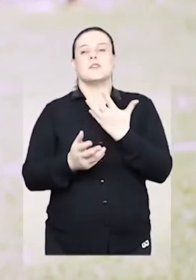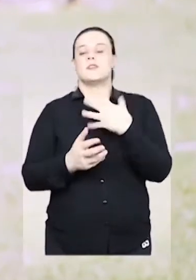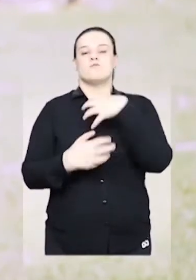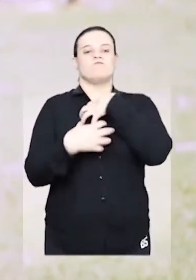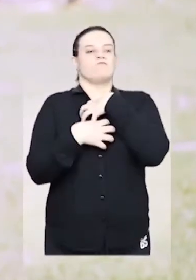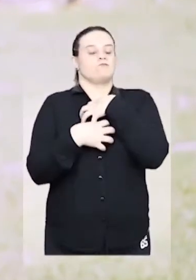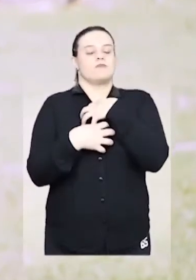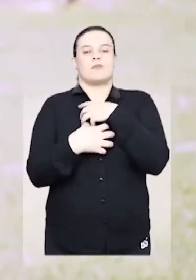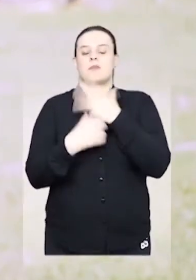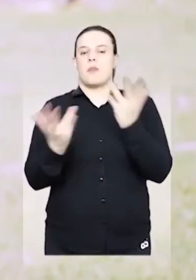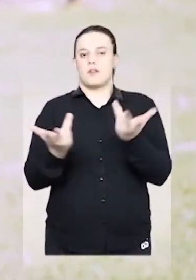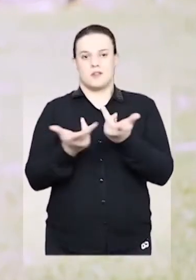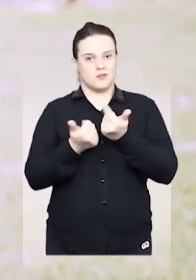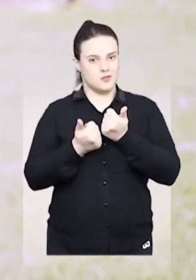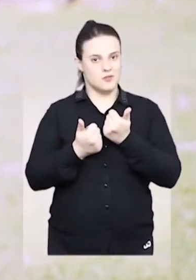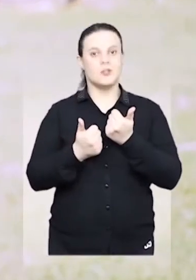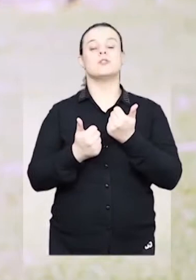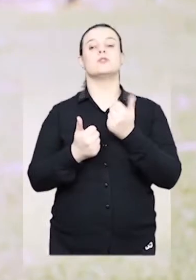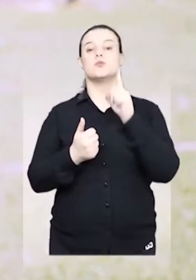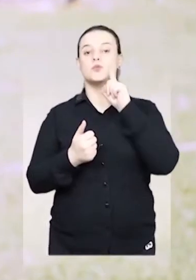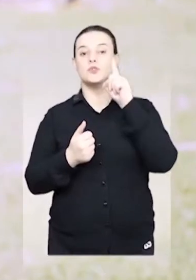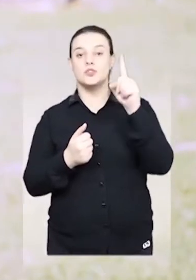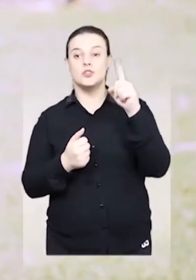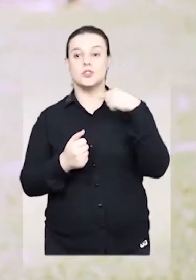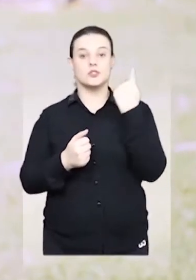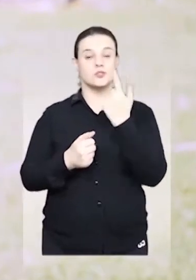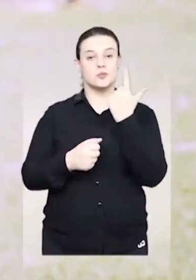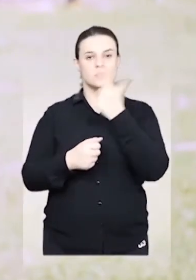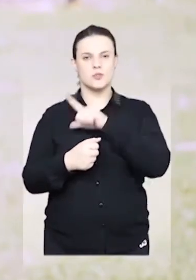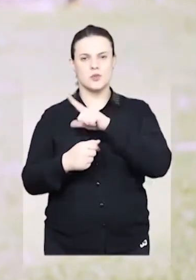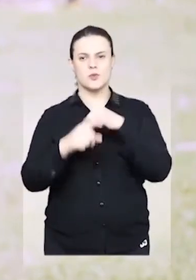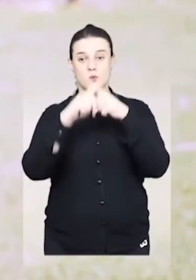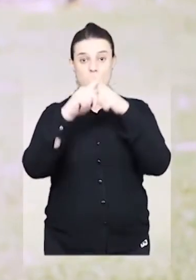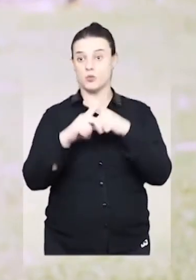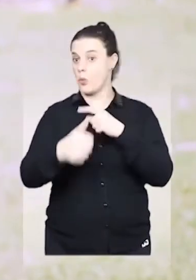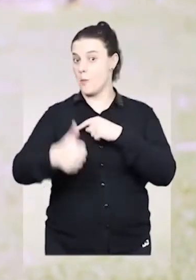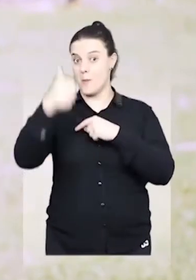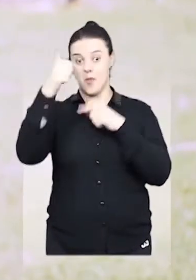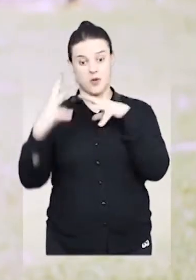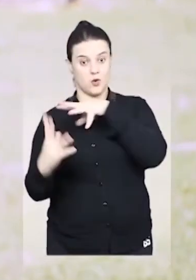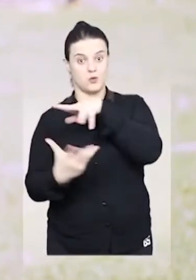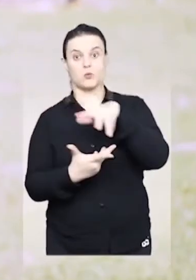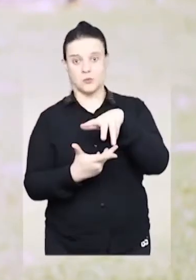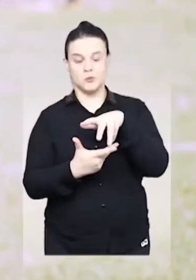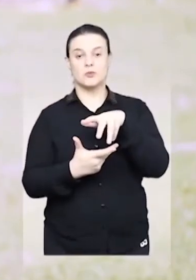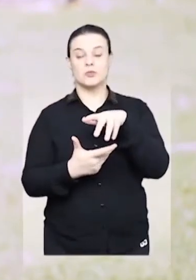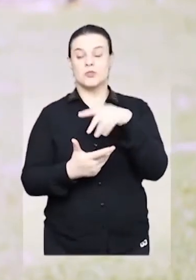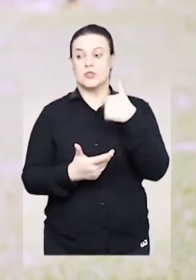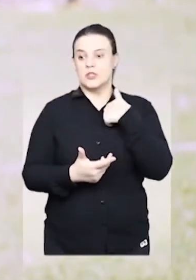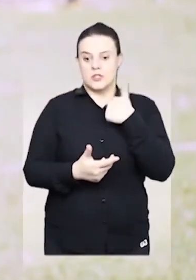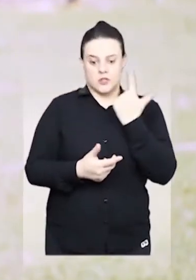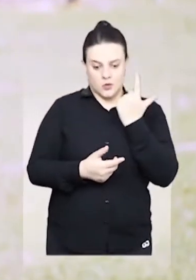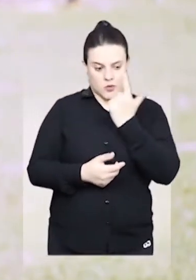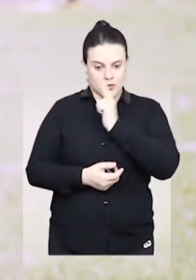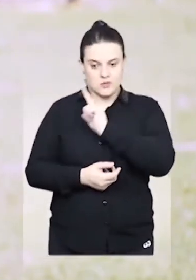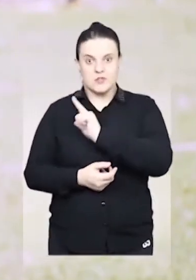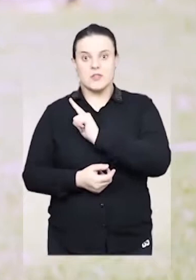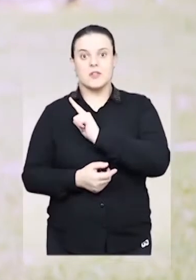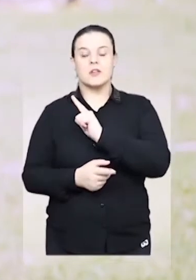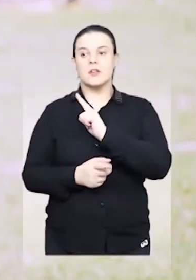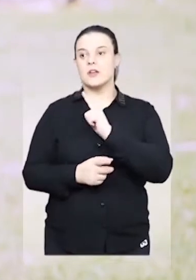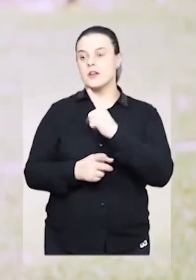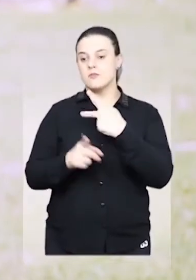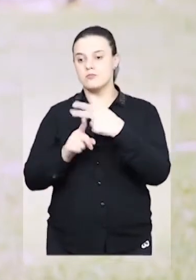uma sensação incrível. Foi um dia que a gente atirou contra os melhores do mundo. E você conseguir,